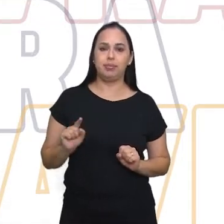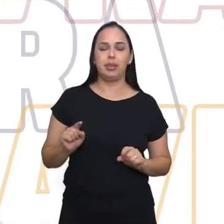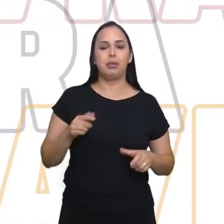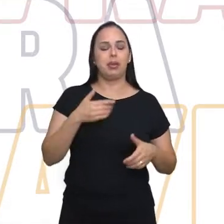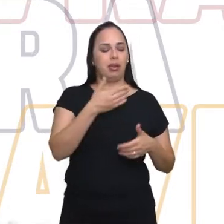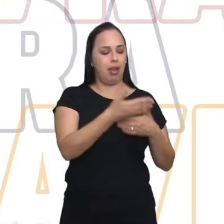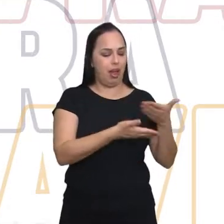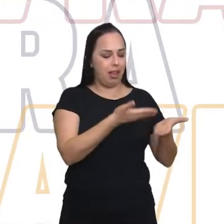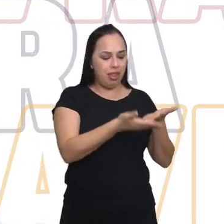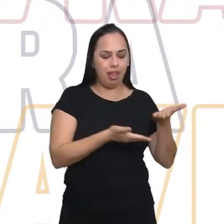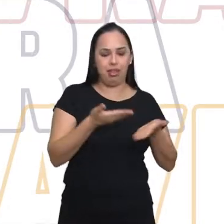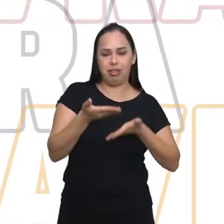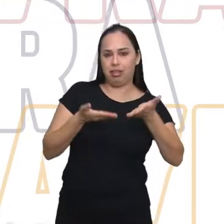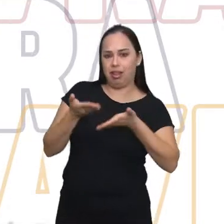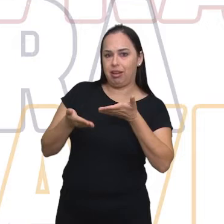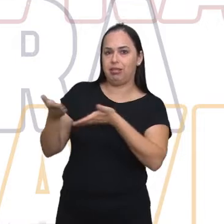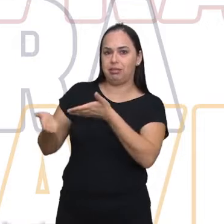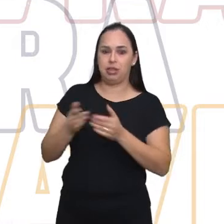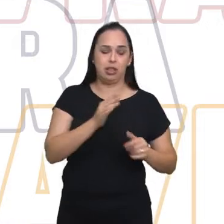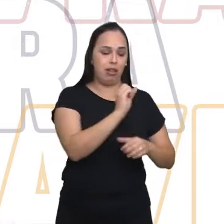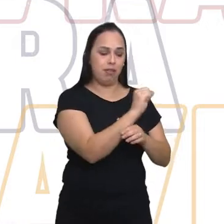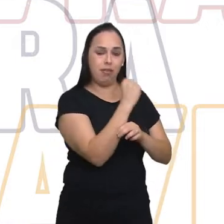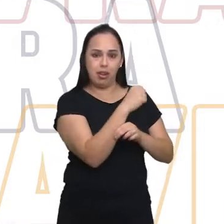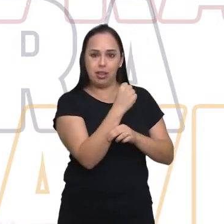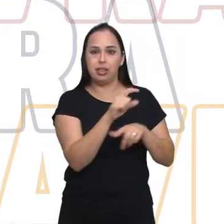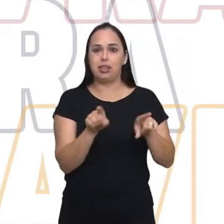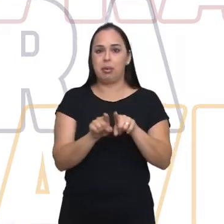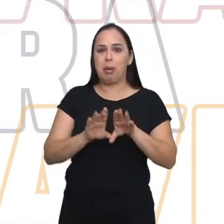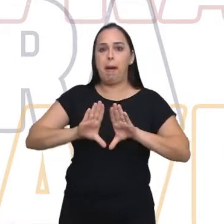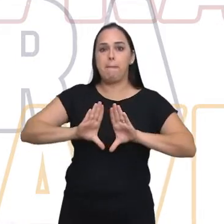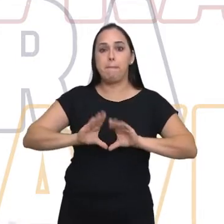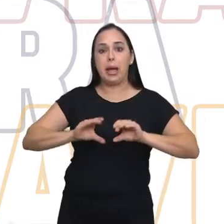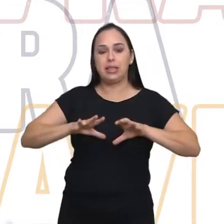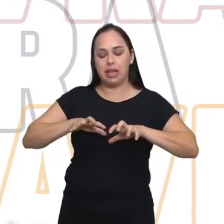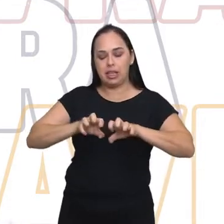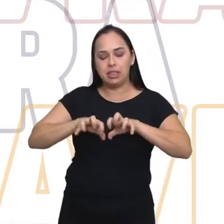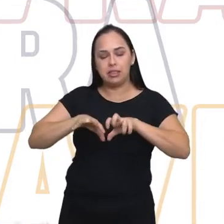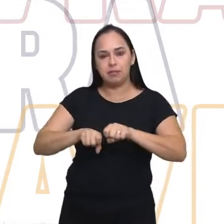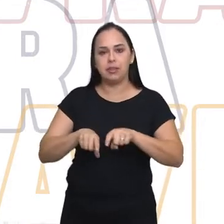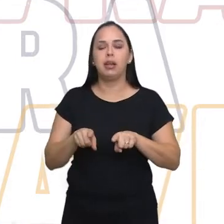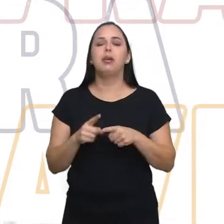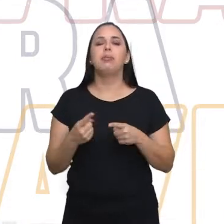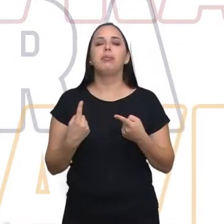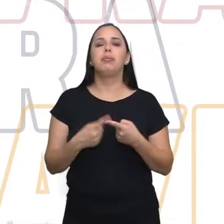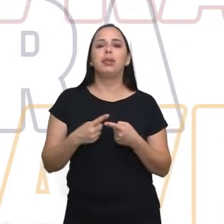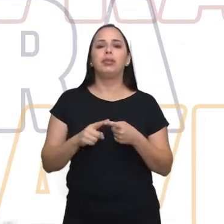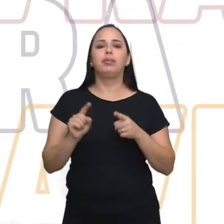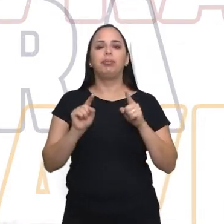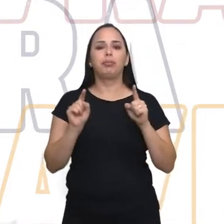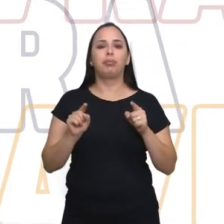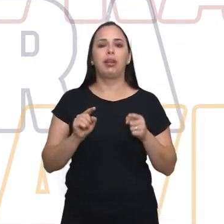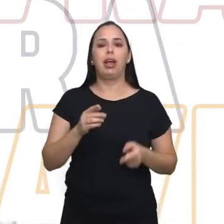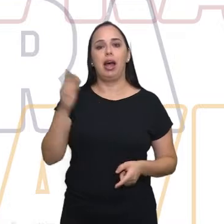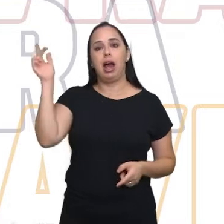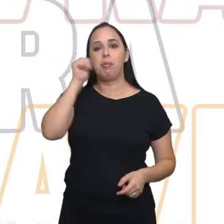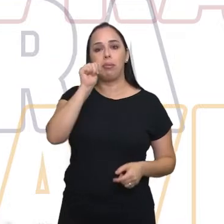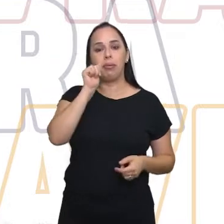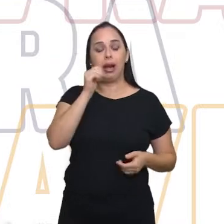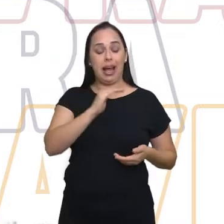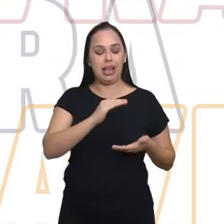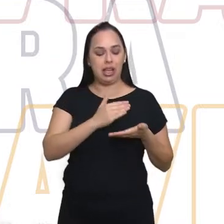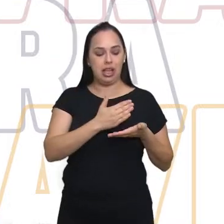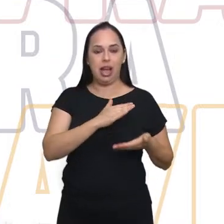feito todo esse trabalho. Após o grupo vai para a fisioterapia e para a drenagem linfática. Porque essas pacientes, quando fazem a retirada da mama ou